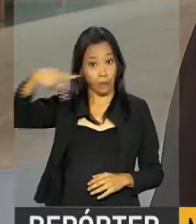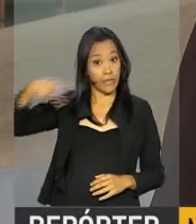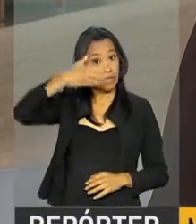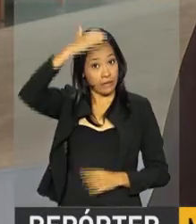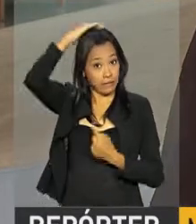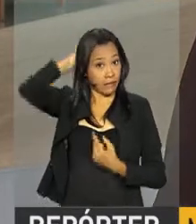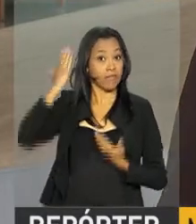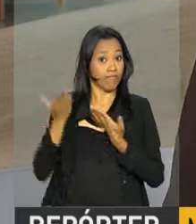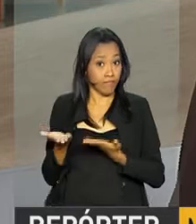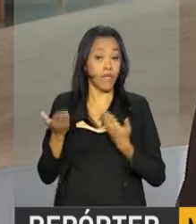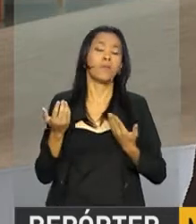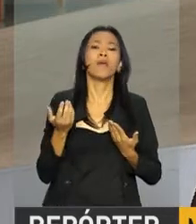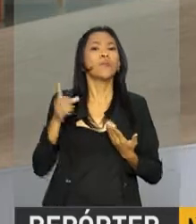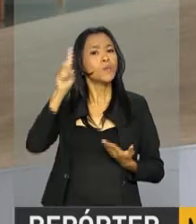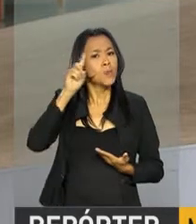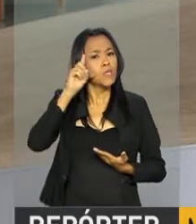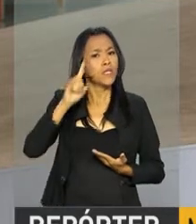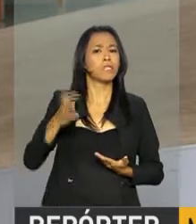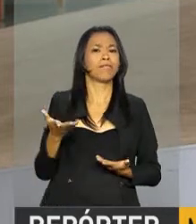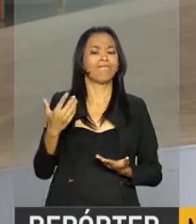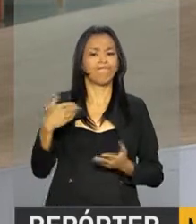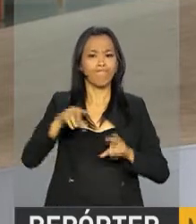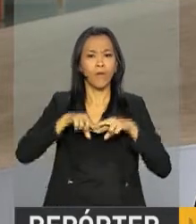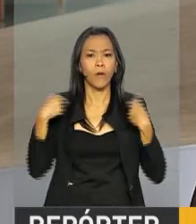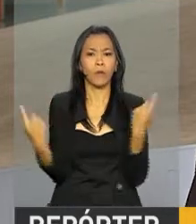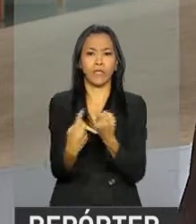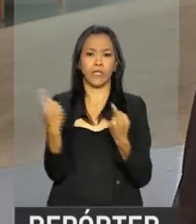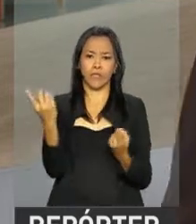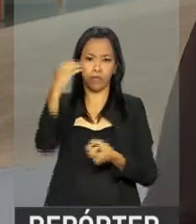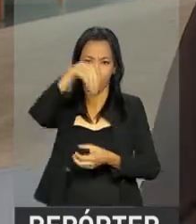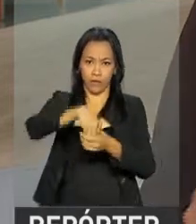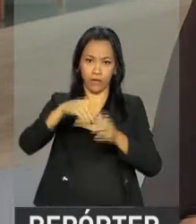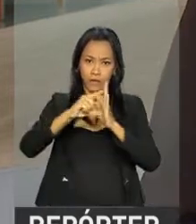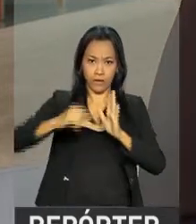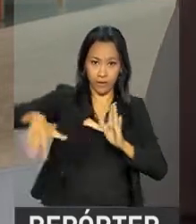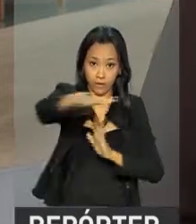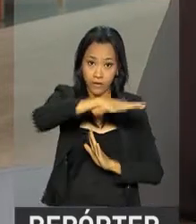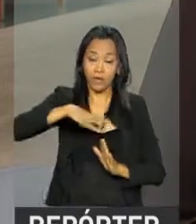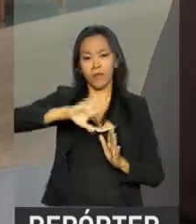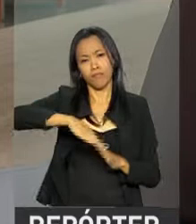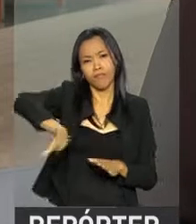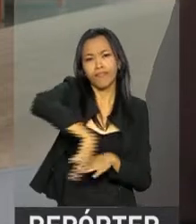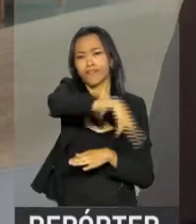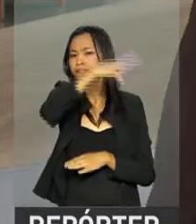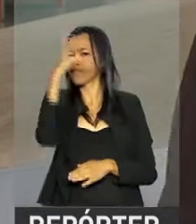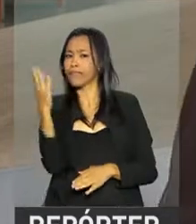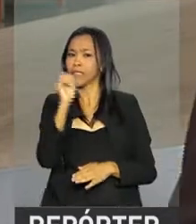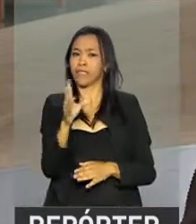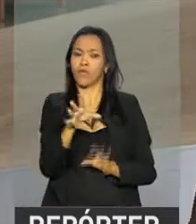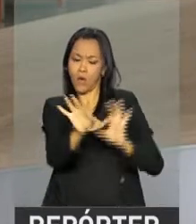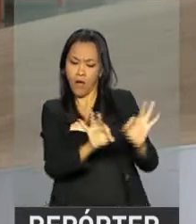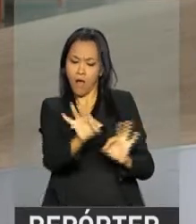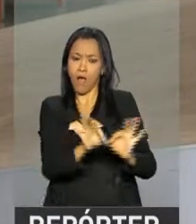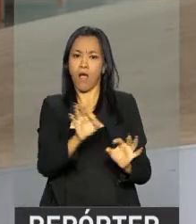Michel Temer passa o dia em reuniões internas com os assessores. Ao longo do dia, se a agenda for atualizada, a